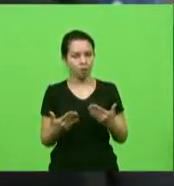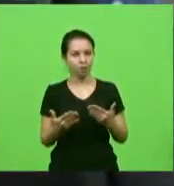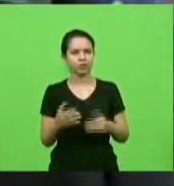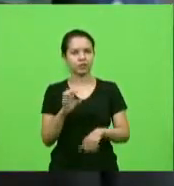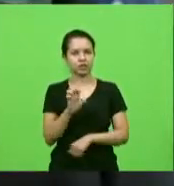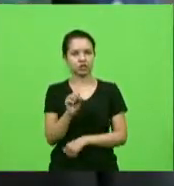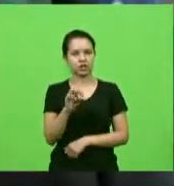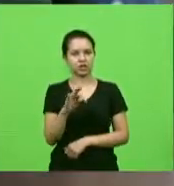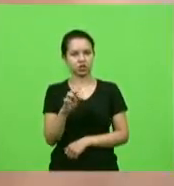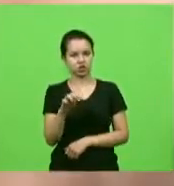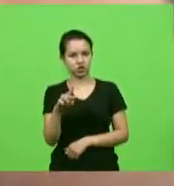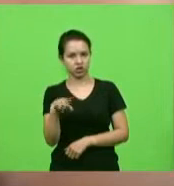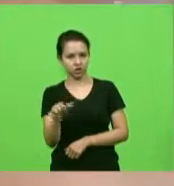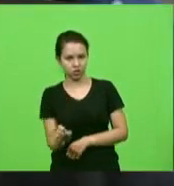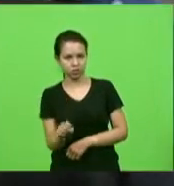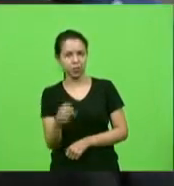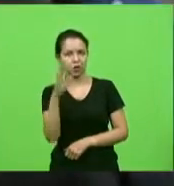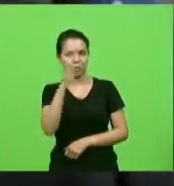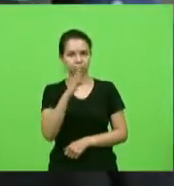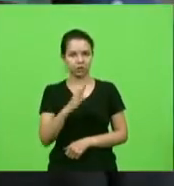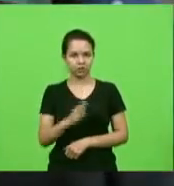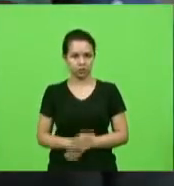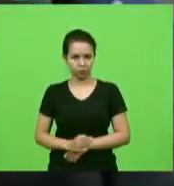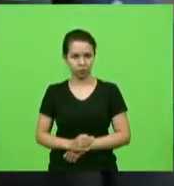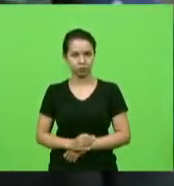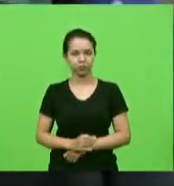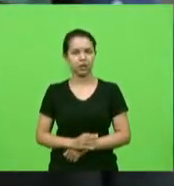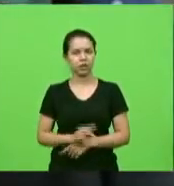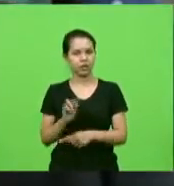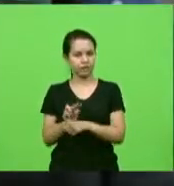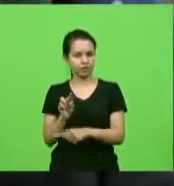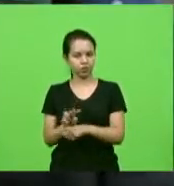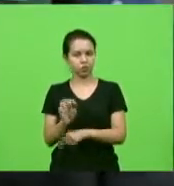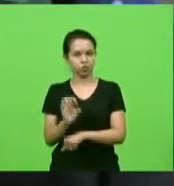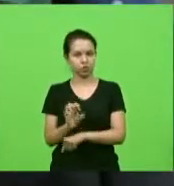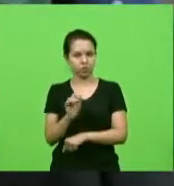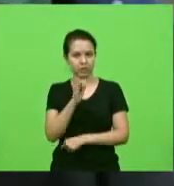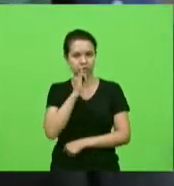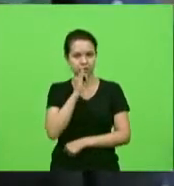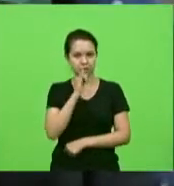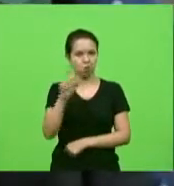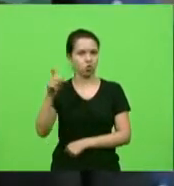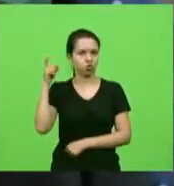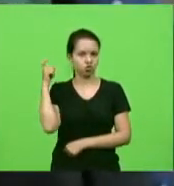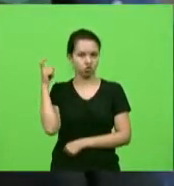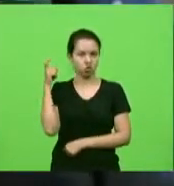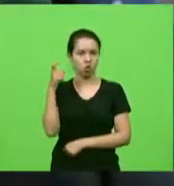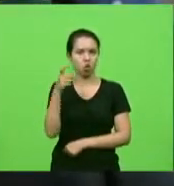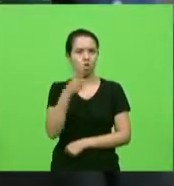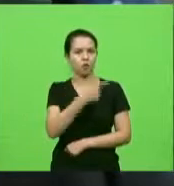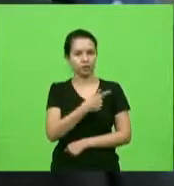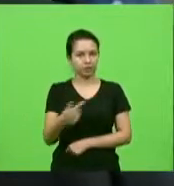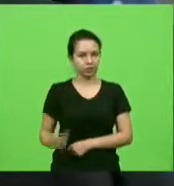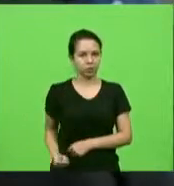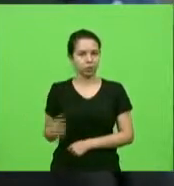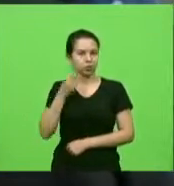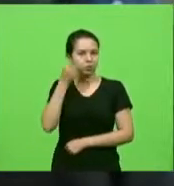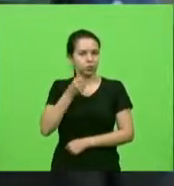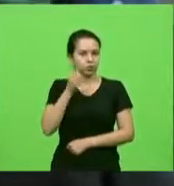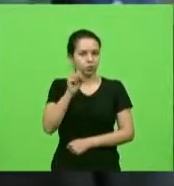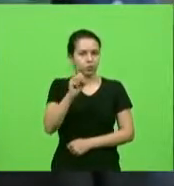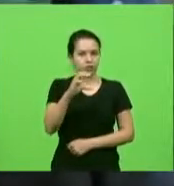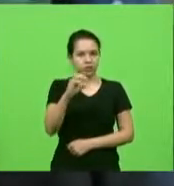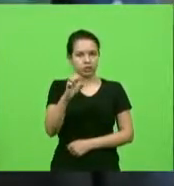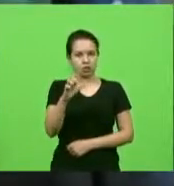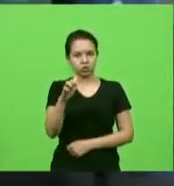estadistas para o Brasil. Talvez o maior deles tenha sido o ex-governador e ex-senador da República, Celso